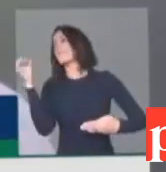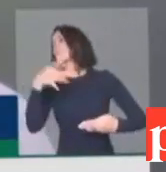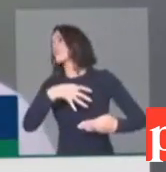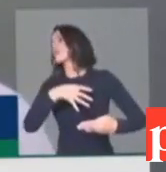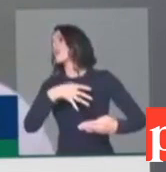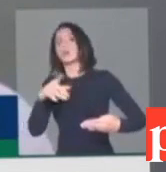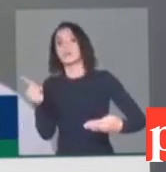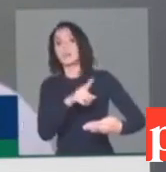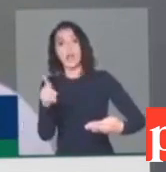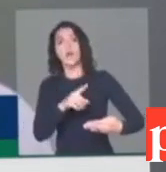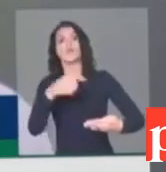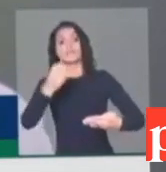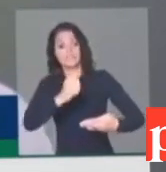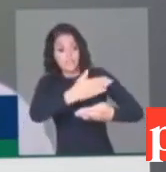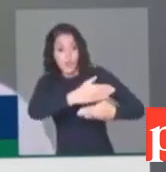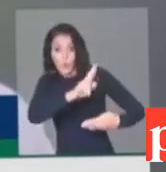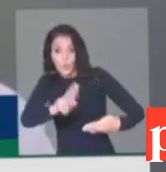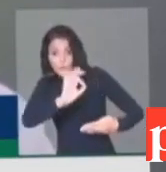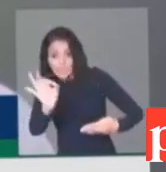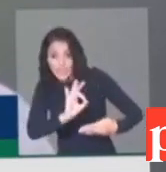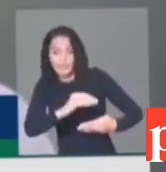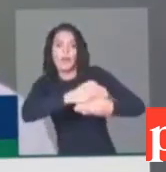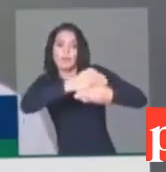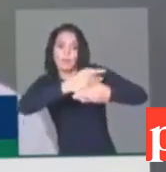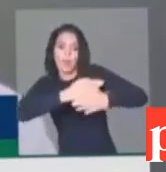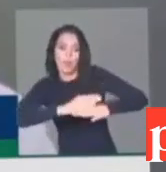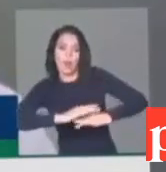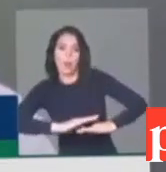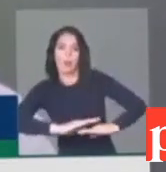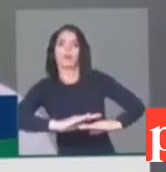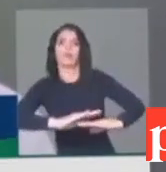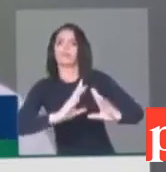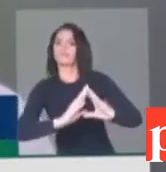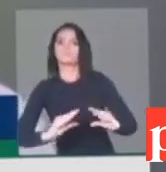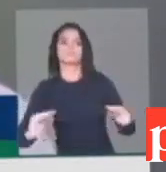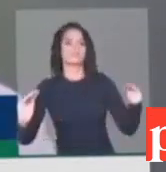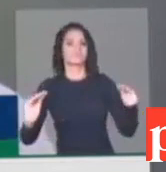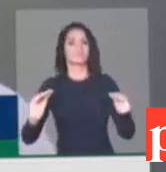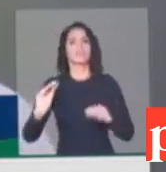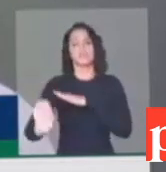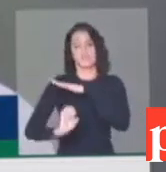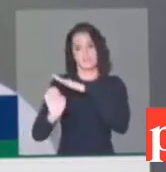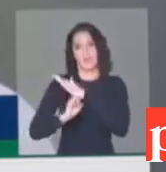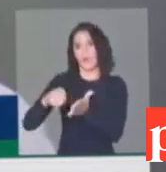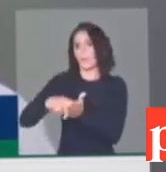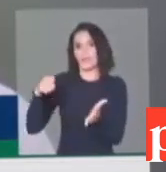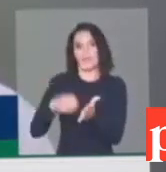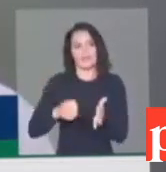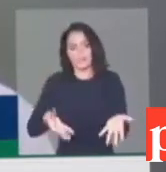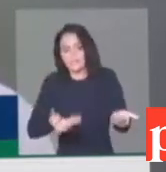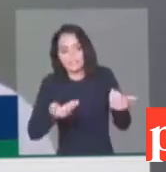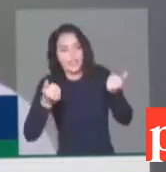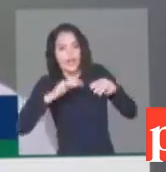pessoas, especialmente em Minas Gerais. Mas as empresas terão um tempo para descaracterizá-la, retirar aquele material